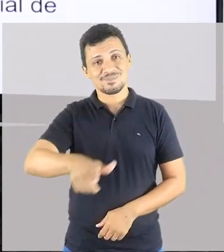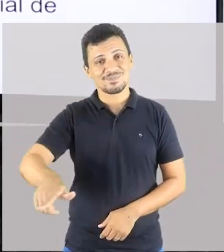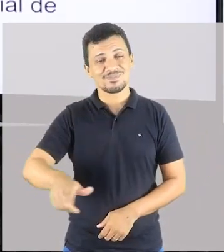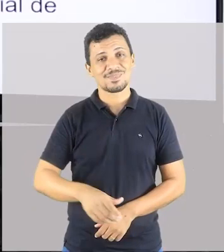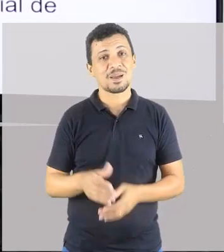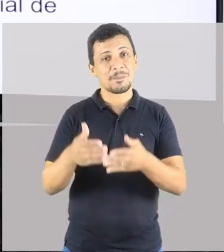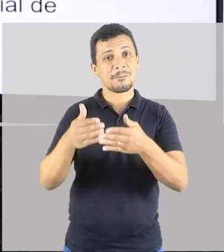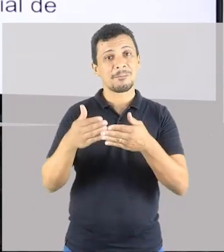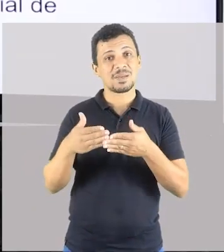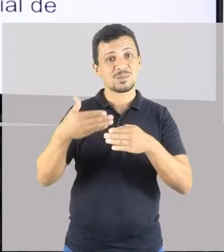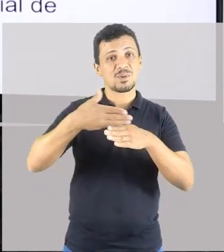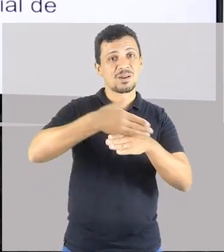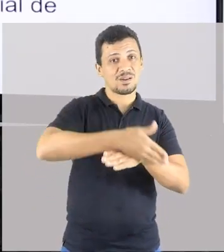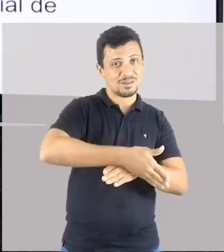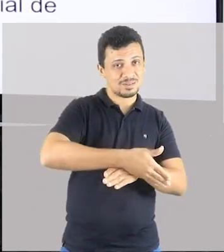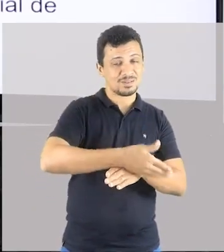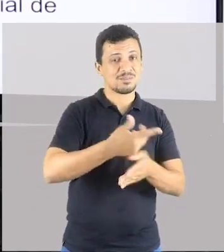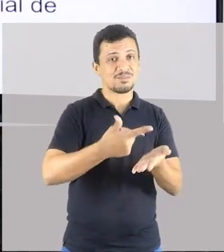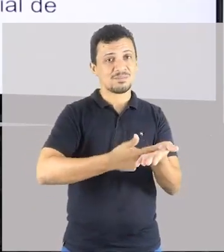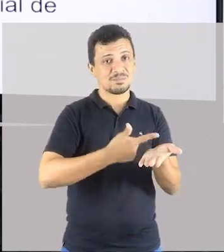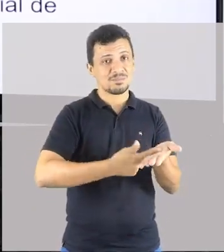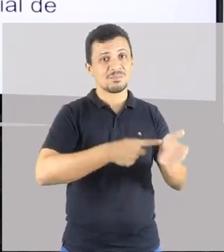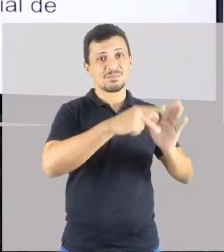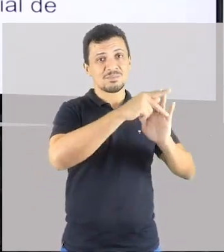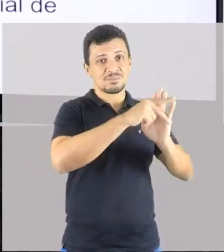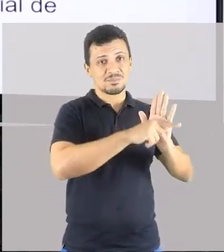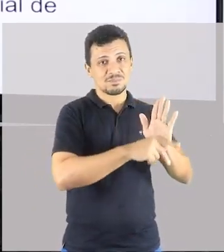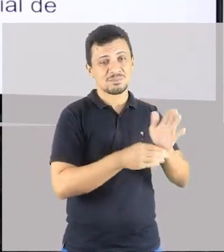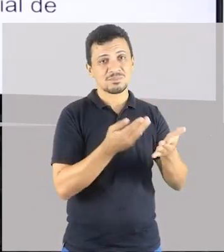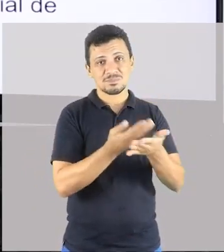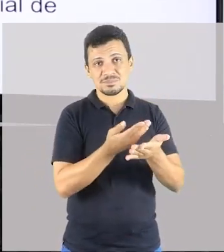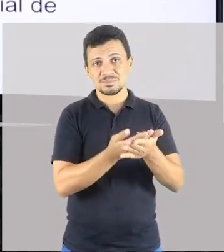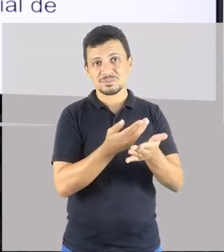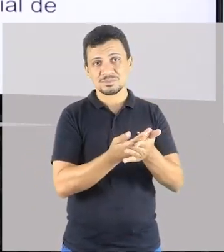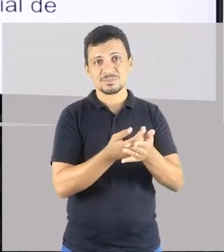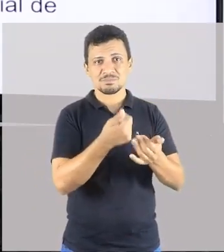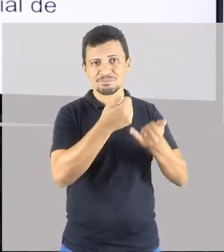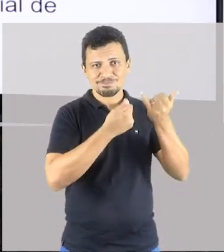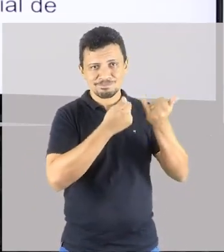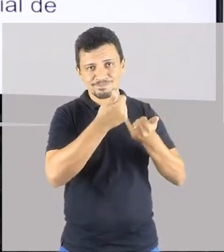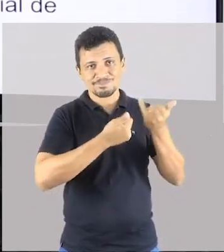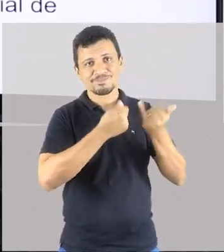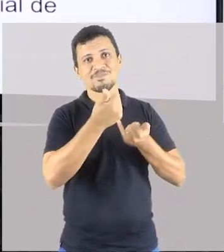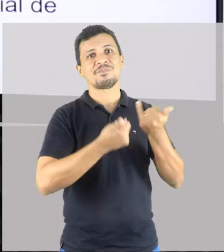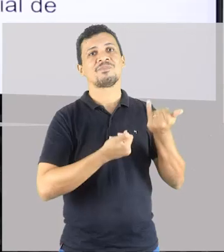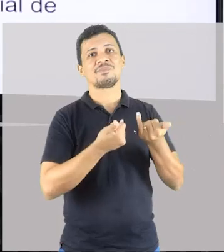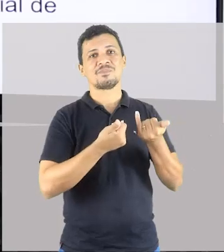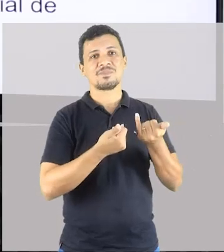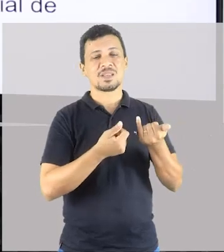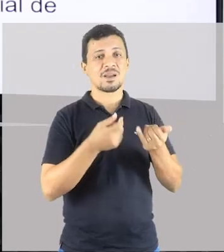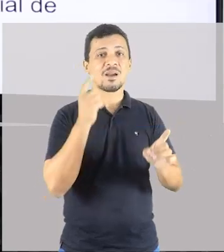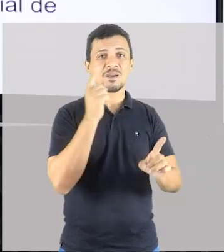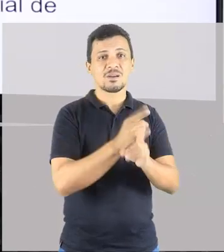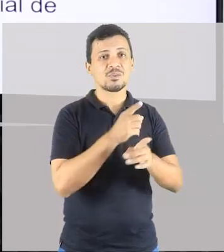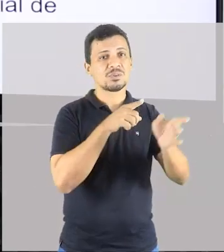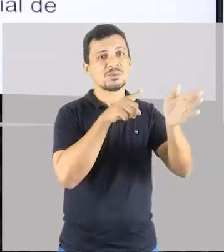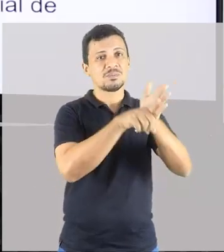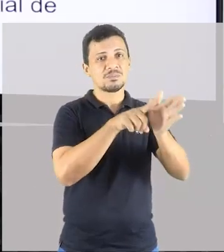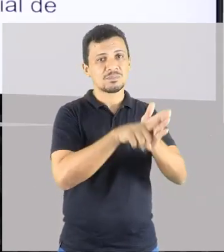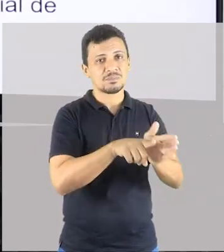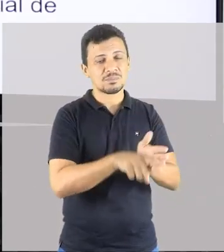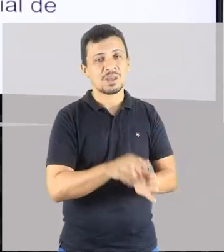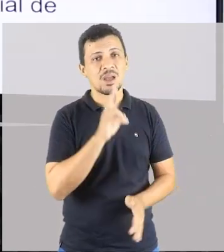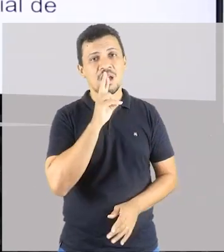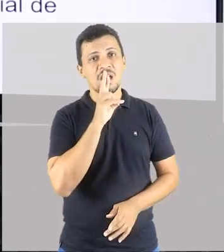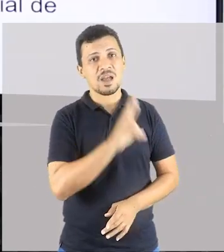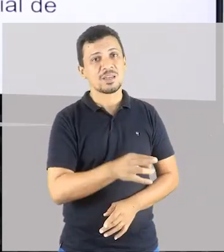eu peço que vocês acessem o plano de estudos, certo? Para mais informações, para as questões que vocês possam